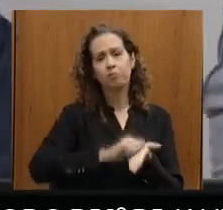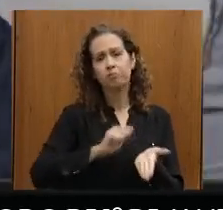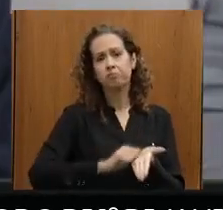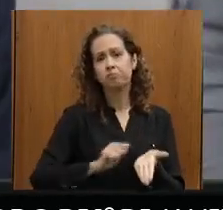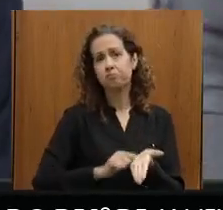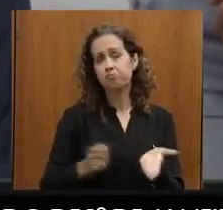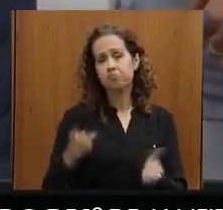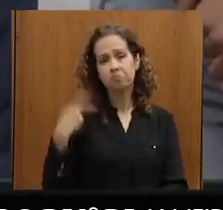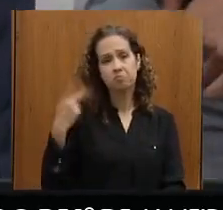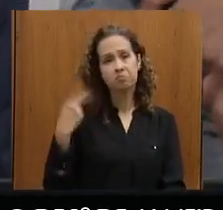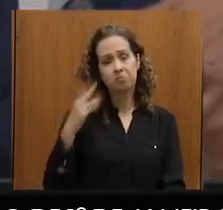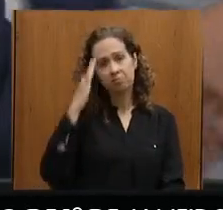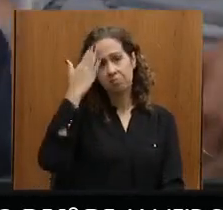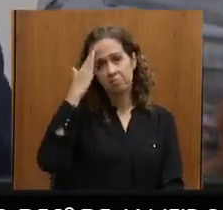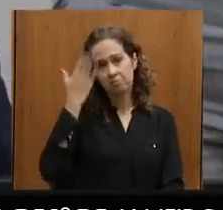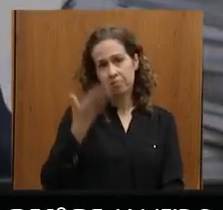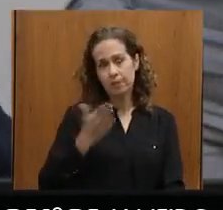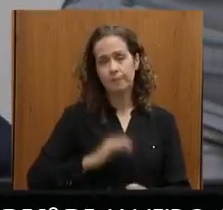entenderem.